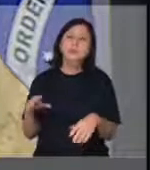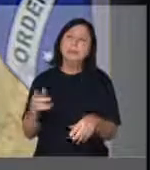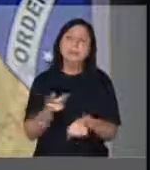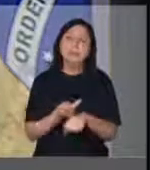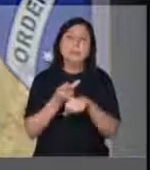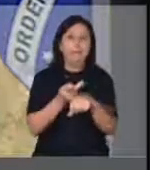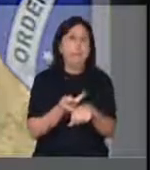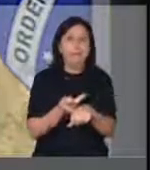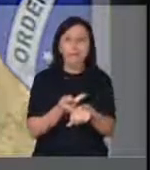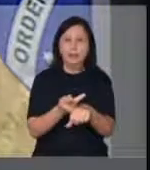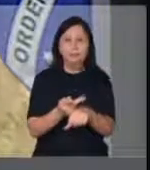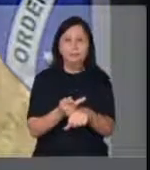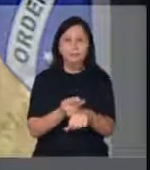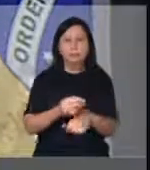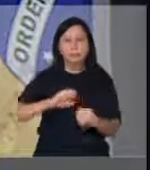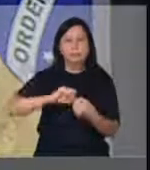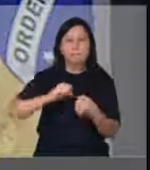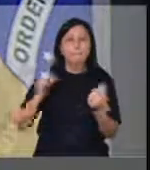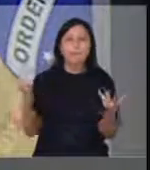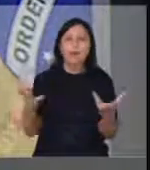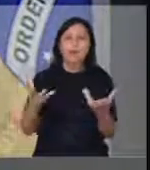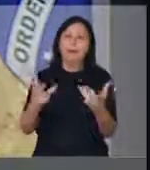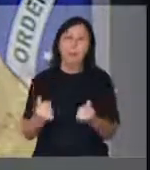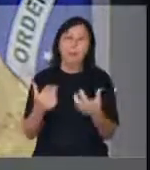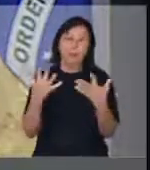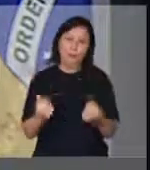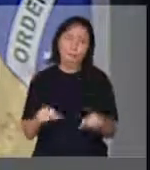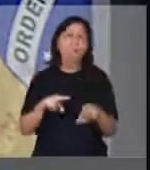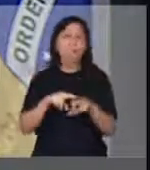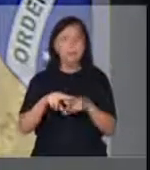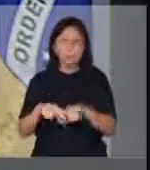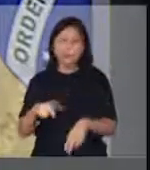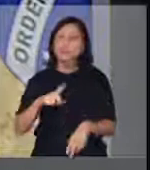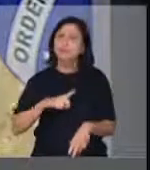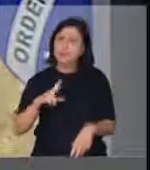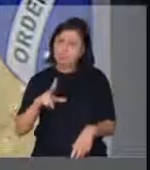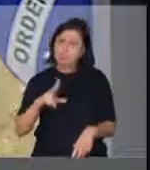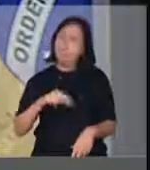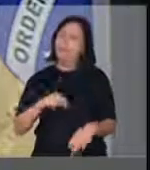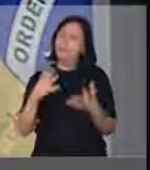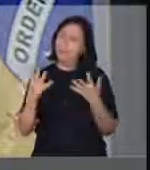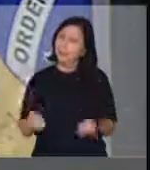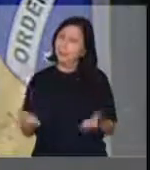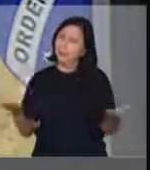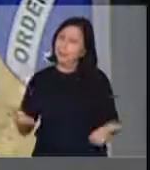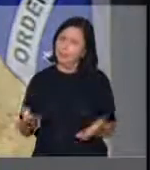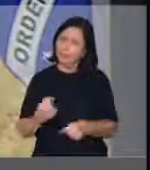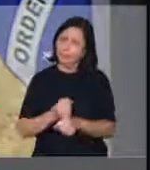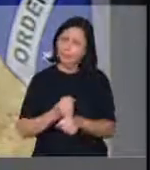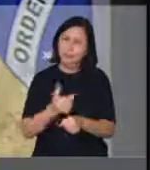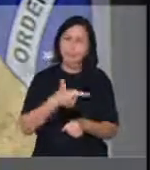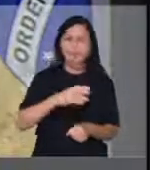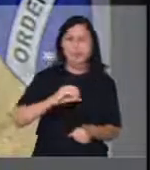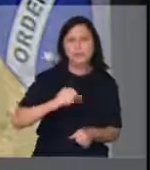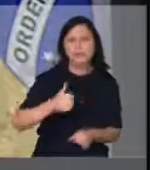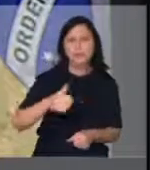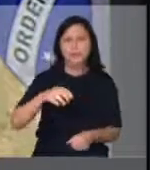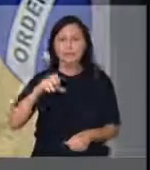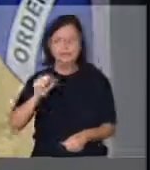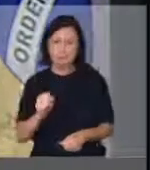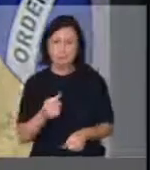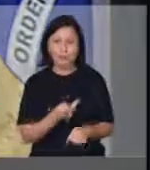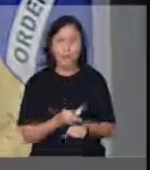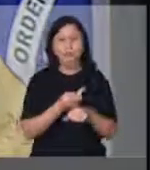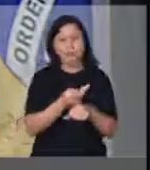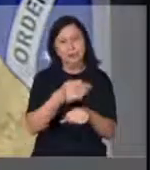na câmara deputados e com todo mérito merece receber o prêmio brasil mais inclusão 2018 débora obrigado pelo exemplo estava